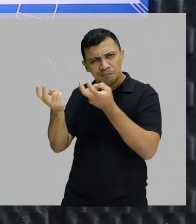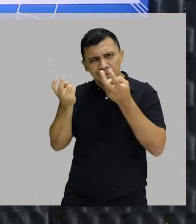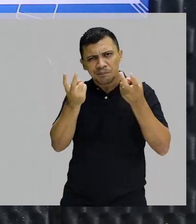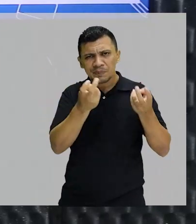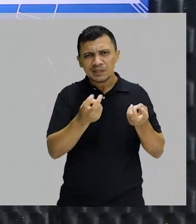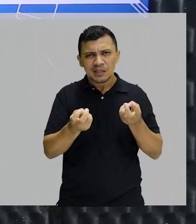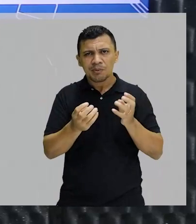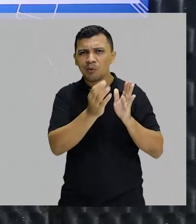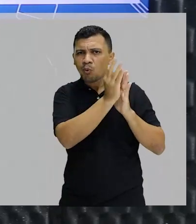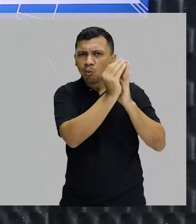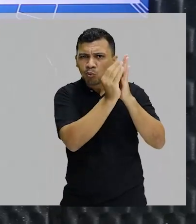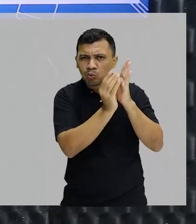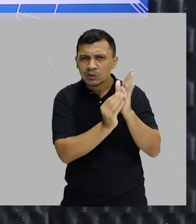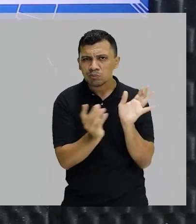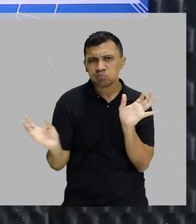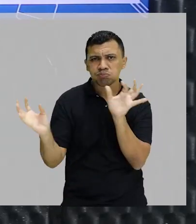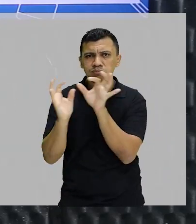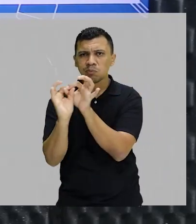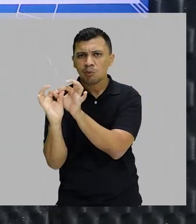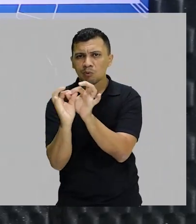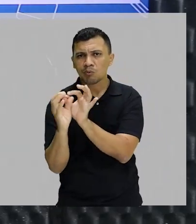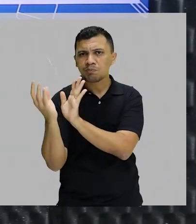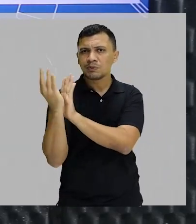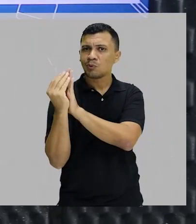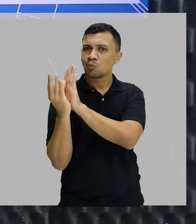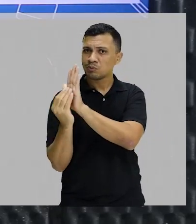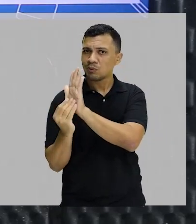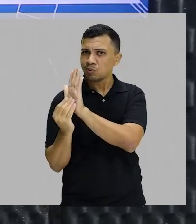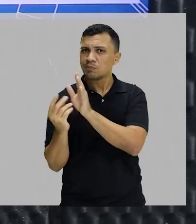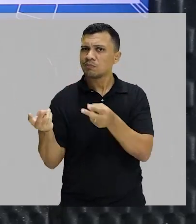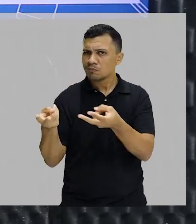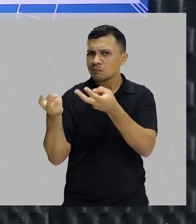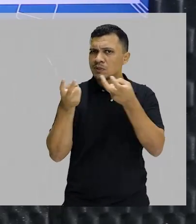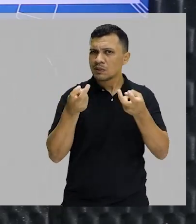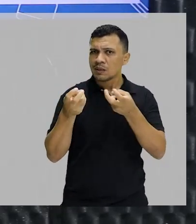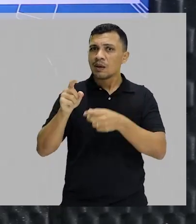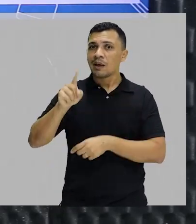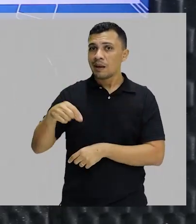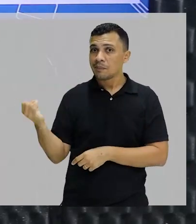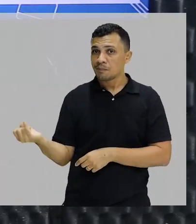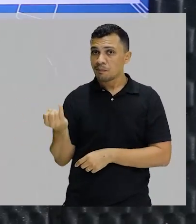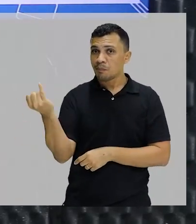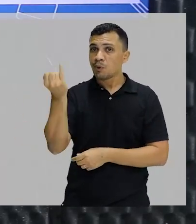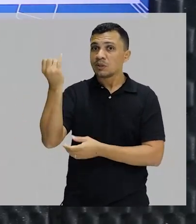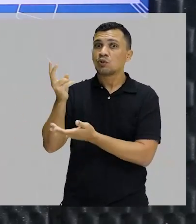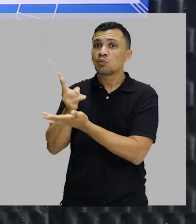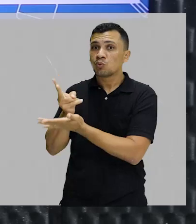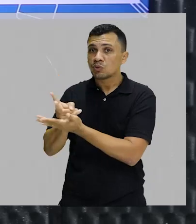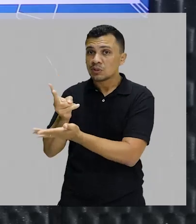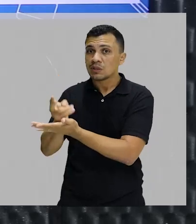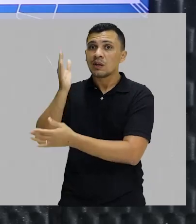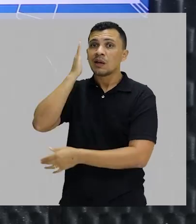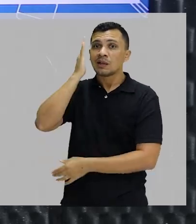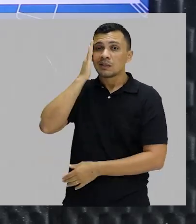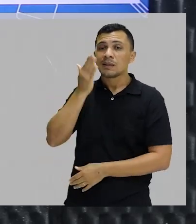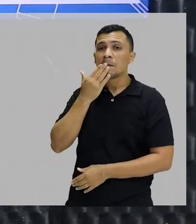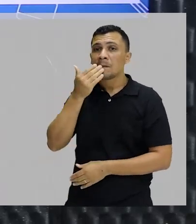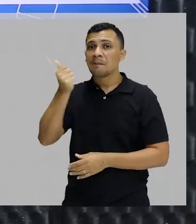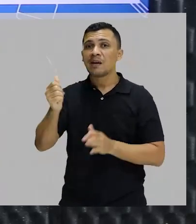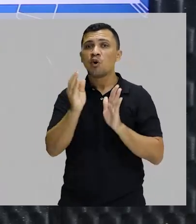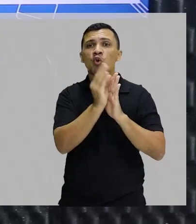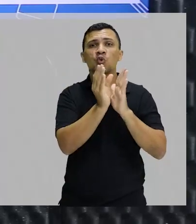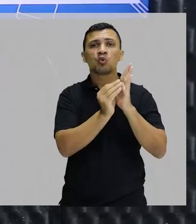sempre puxando o outro. Então, a importância da gente pegar essa continuidade para a gente ir compreendendo melhor os conteúdos da